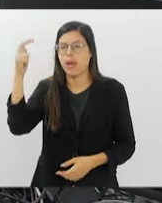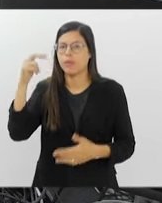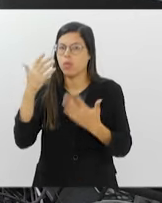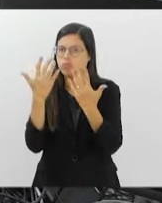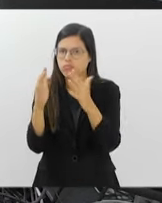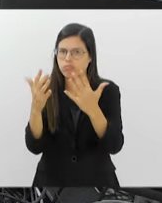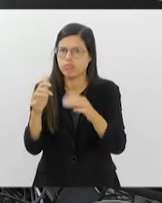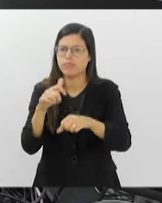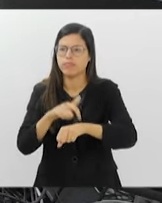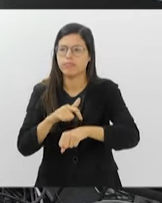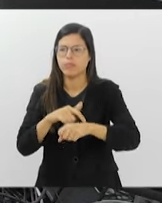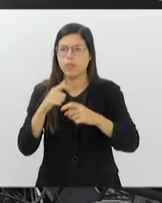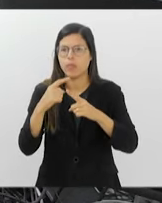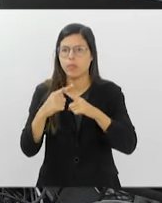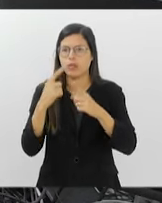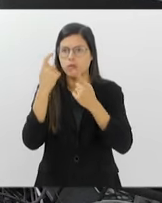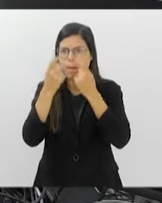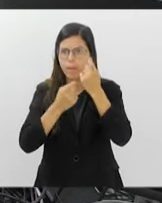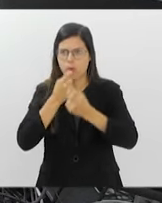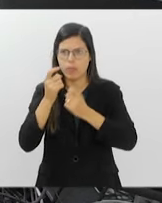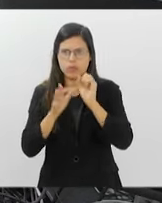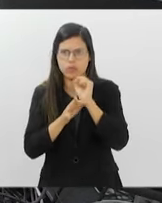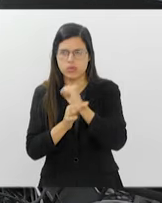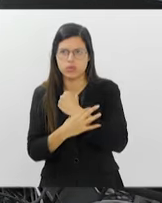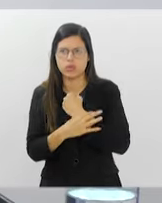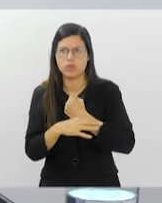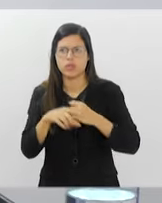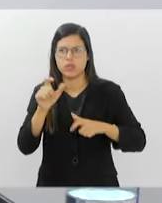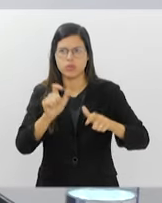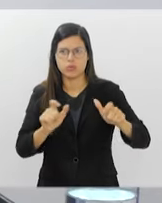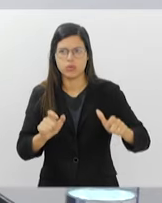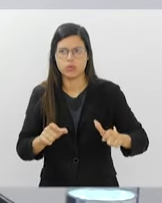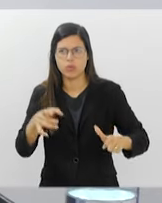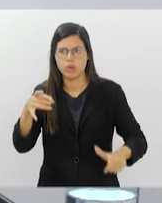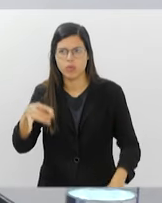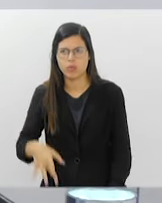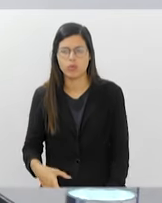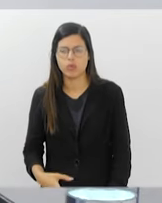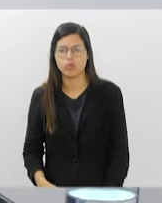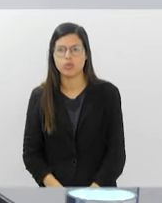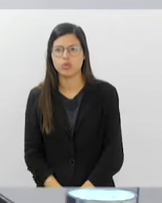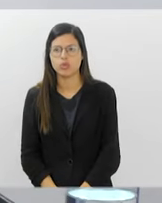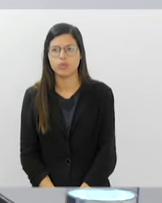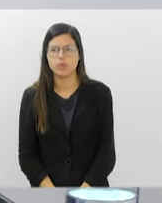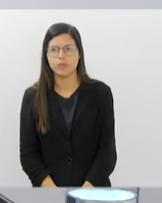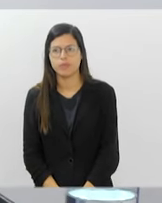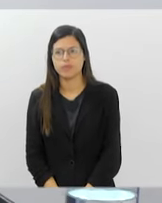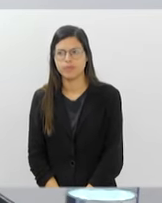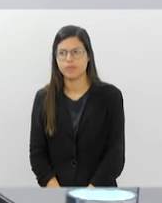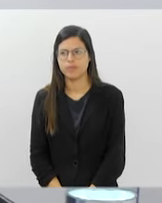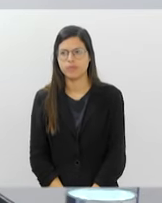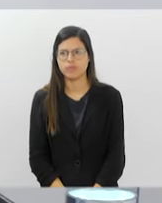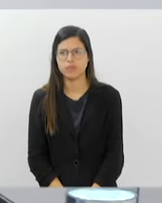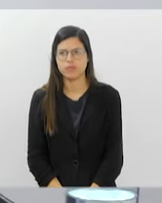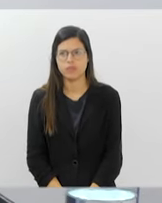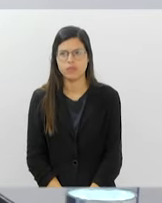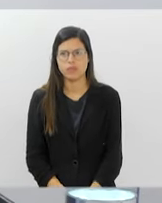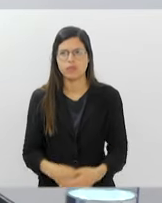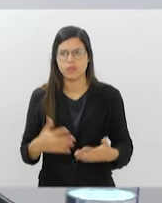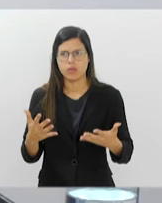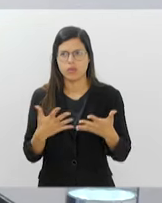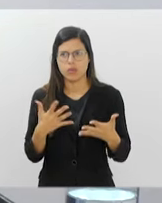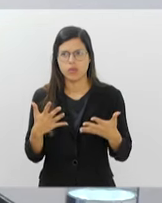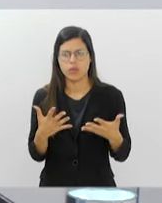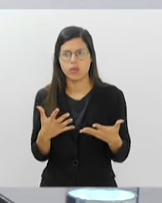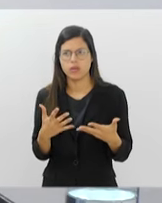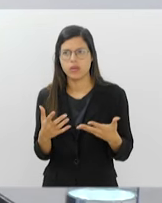segurança dessas pessoas pode e por último Presidente por último eu eu quero aqui eh eh fazer menção